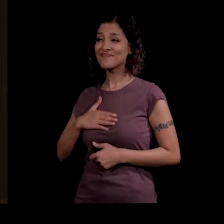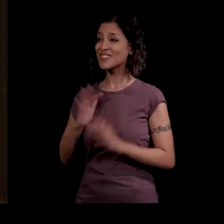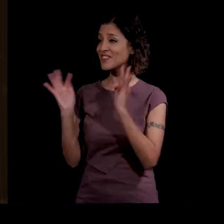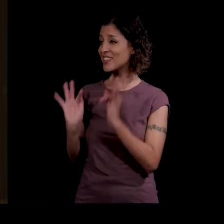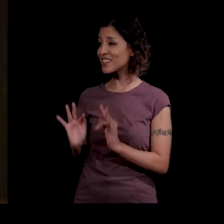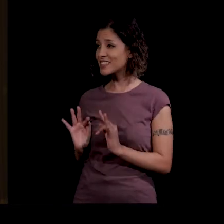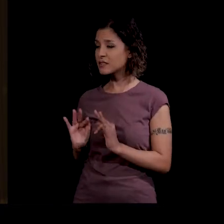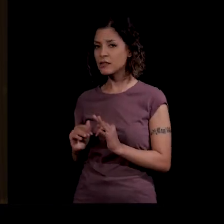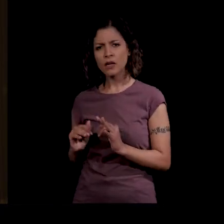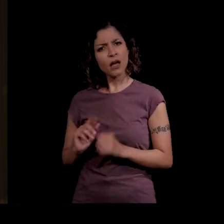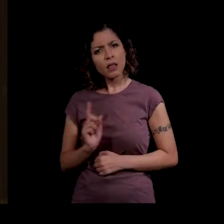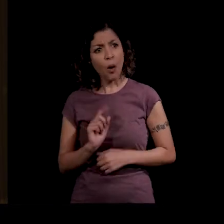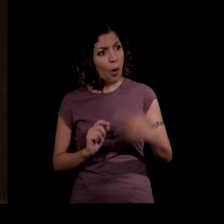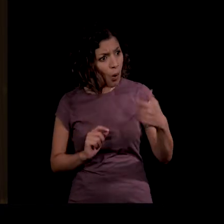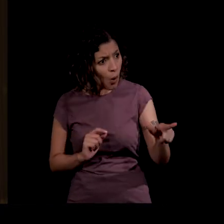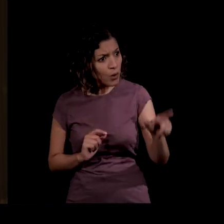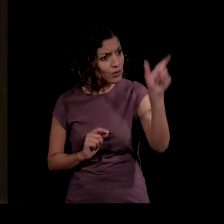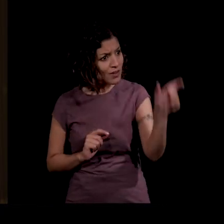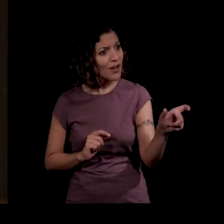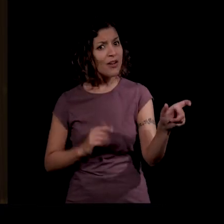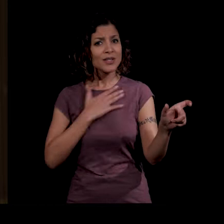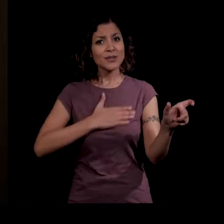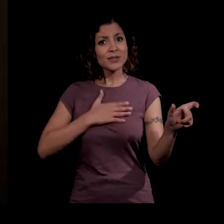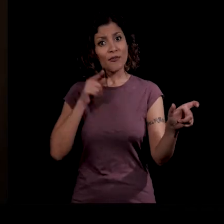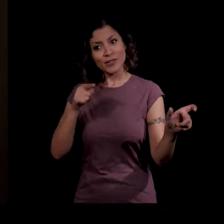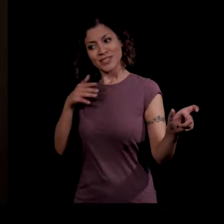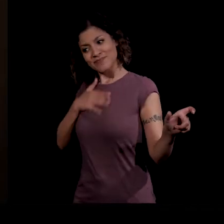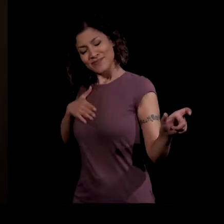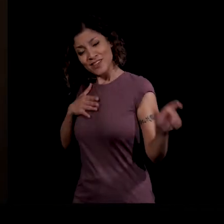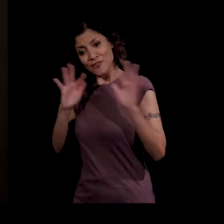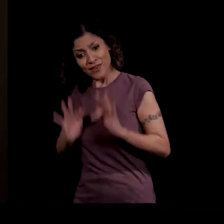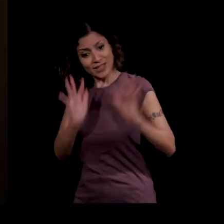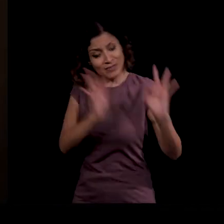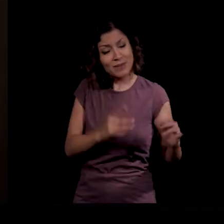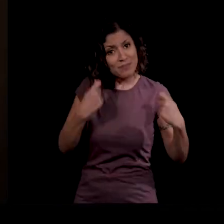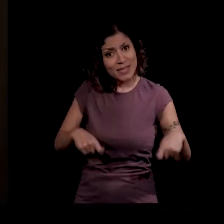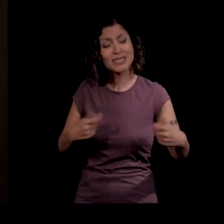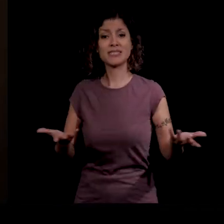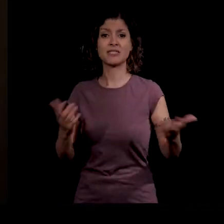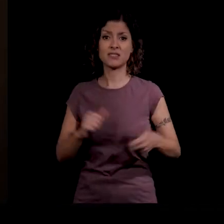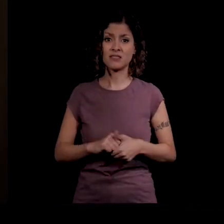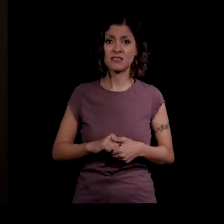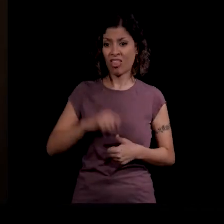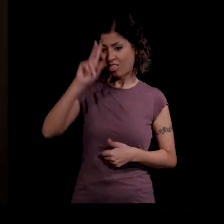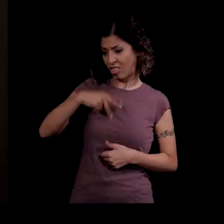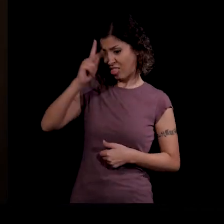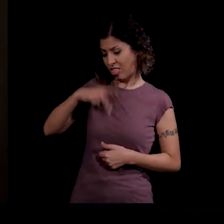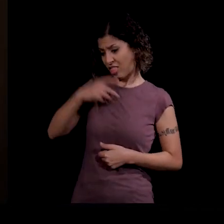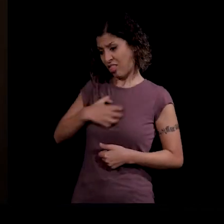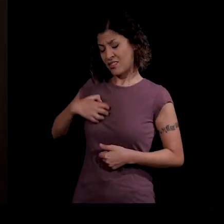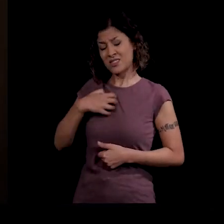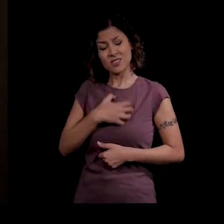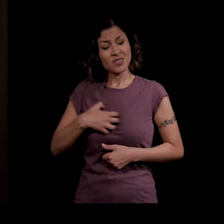ser feliz. A realização do outro é muito importante para você ser feliz. O excesso de individualismo me angustia demais.